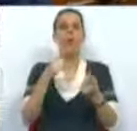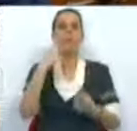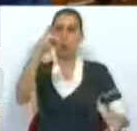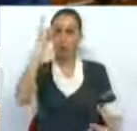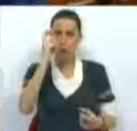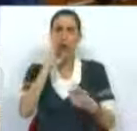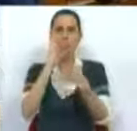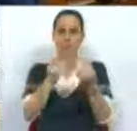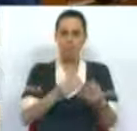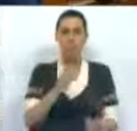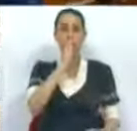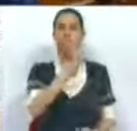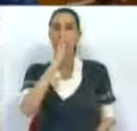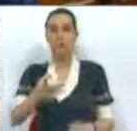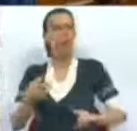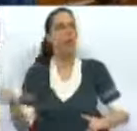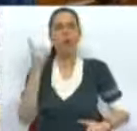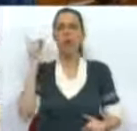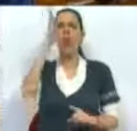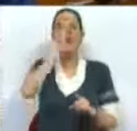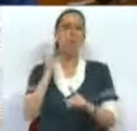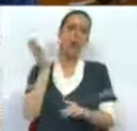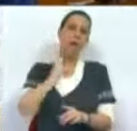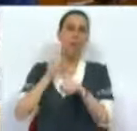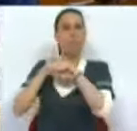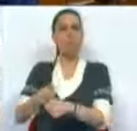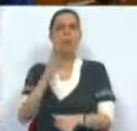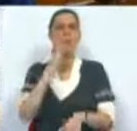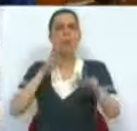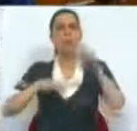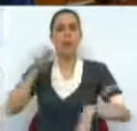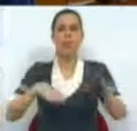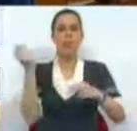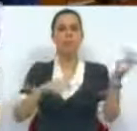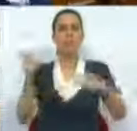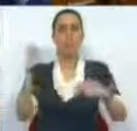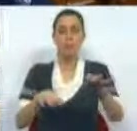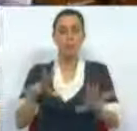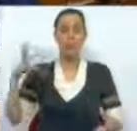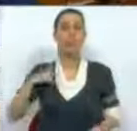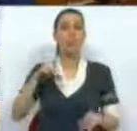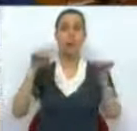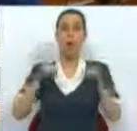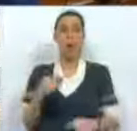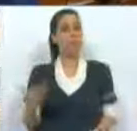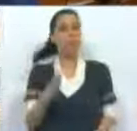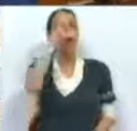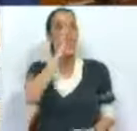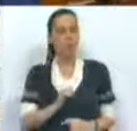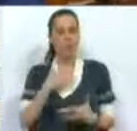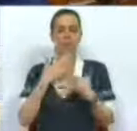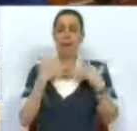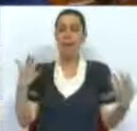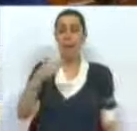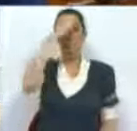com coragem e frontalidade. Não um governo que vai a reboque e ao sabor dos acontecimentos. Portugal tem hoje um governo que passa as